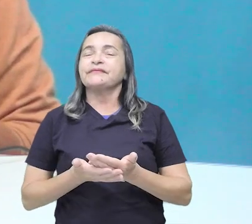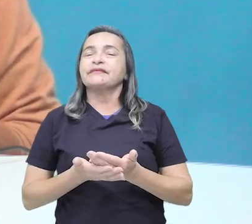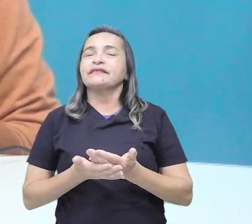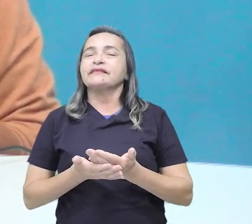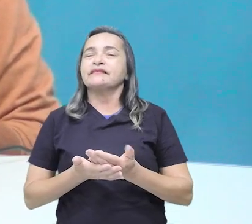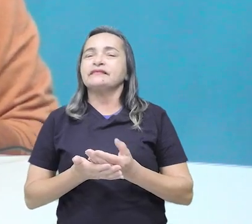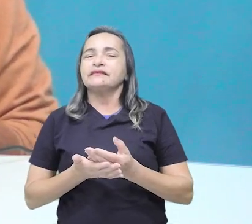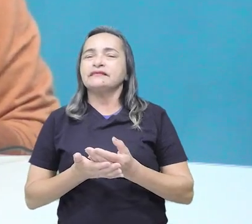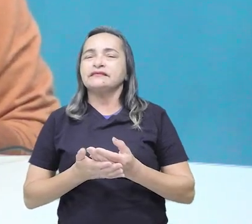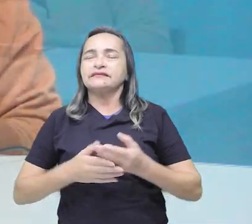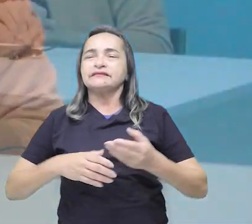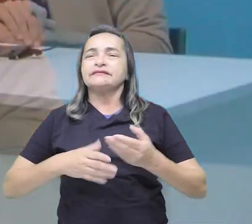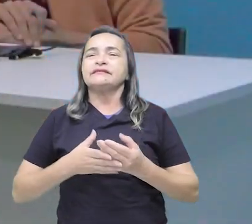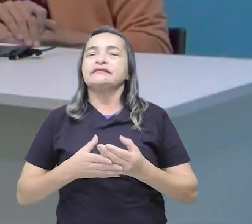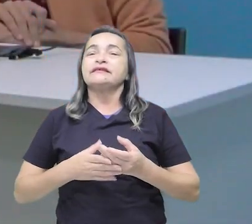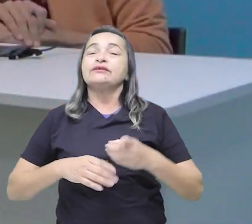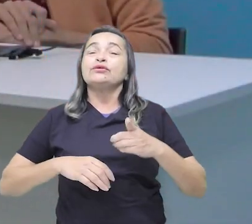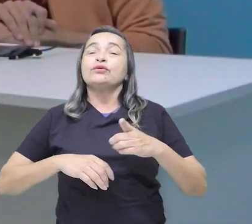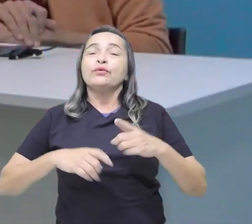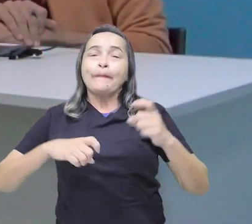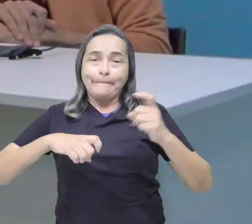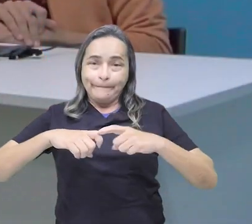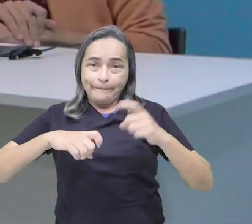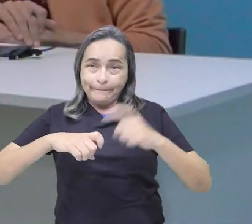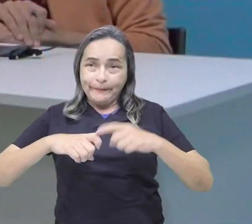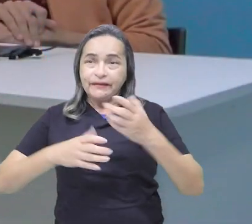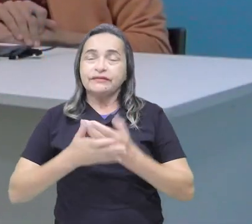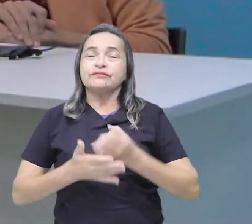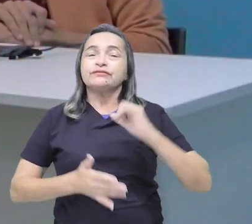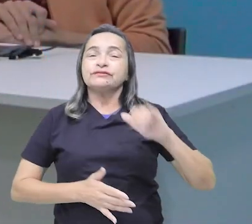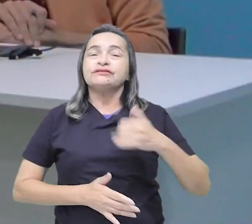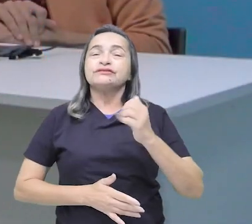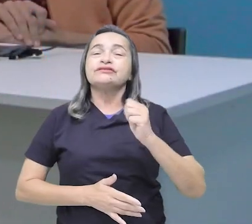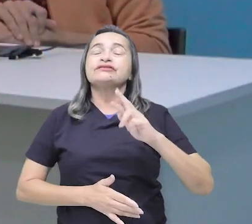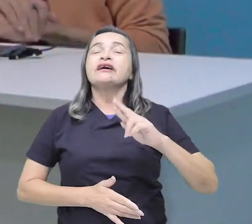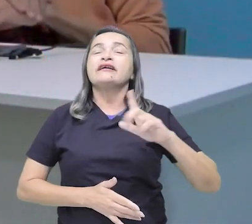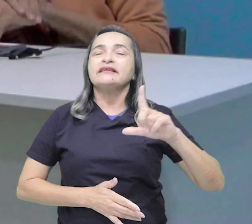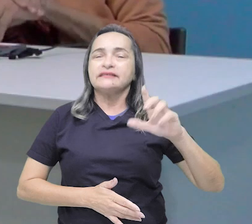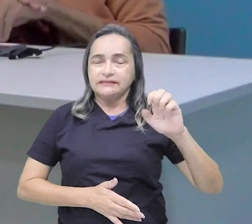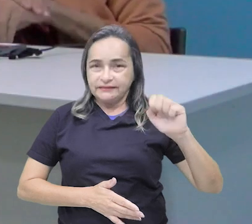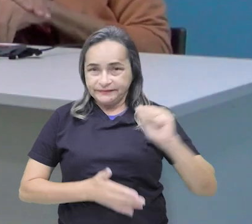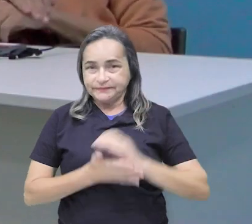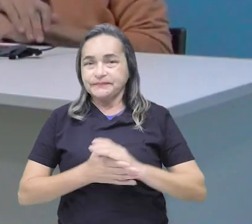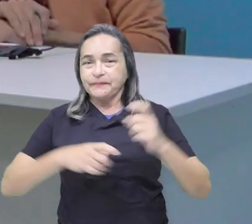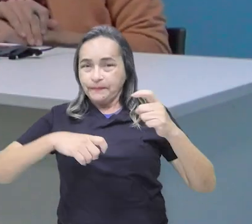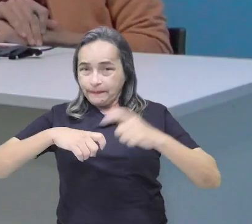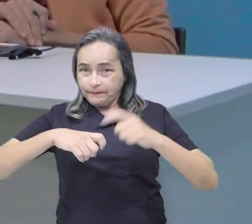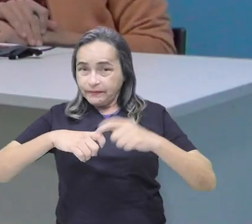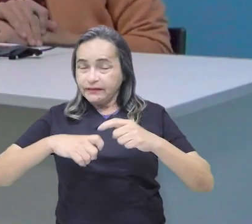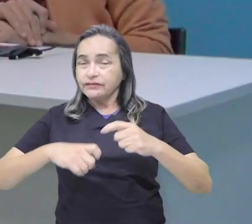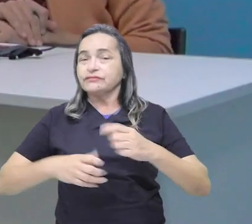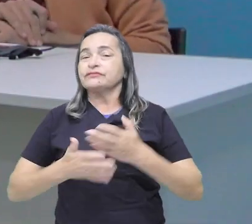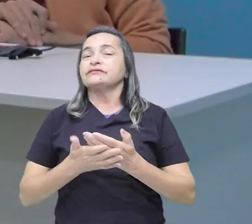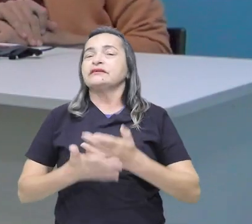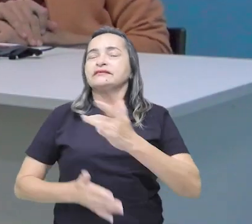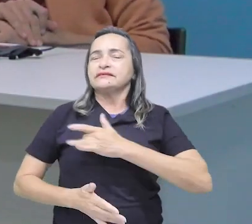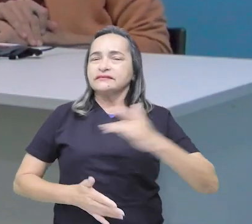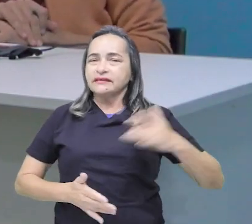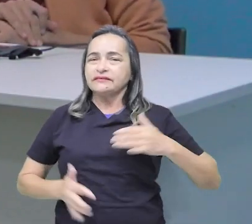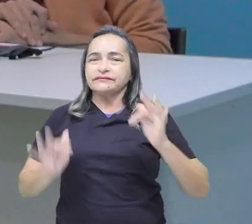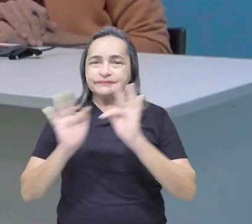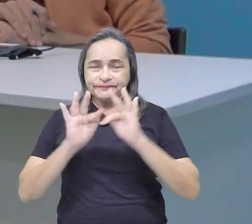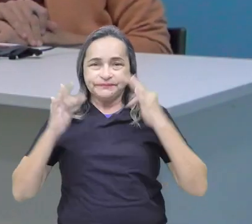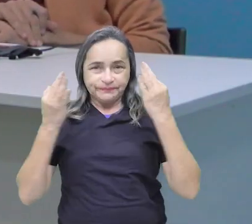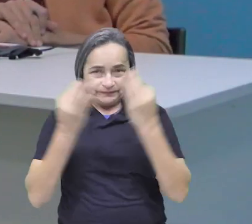Dr. Jave Pinheiro. Ele é médico da Estratégia da Saúde da Família, atualmente atuando no posto de saúde